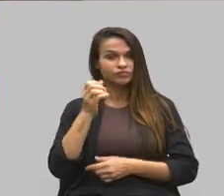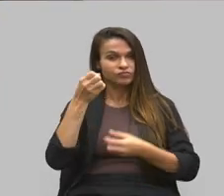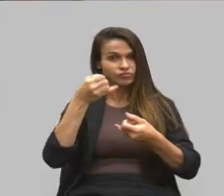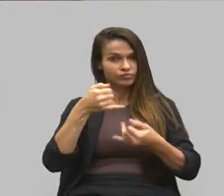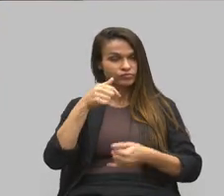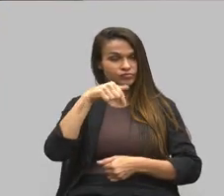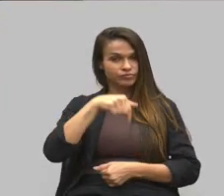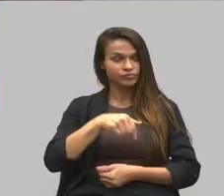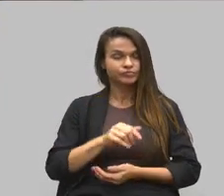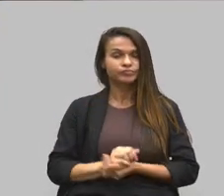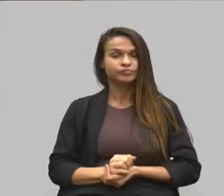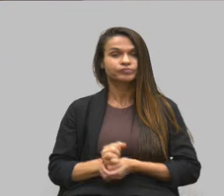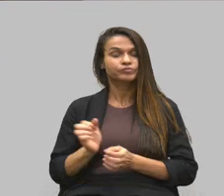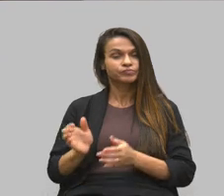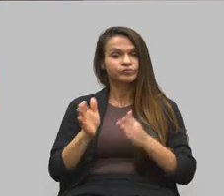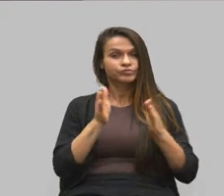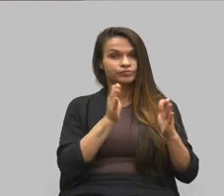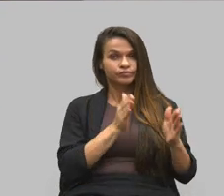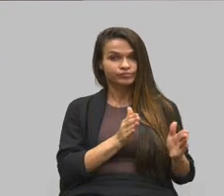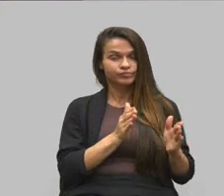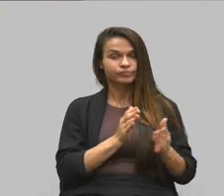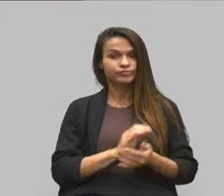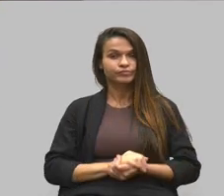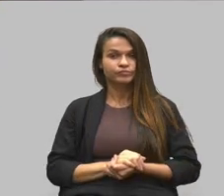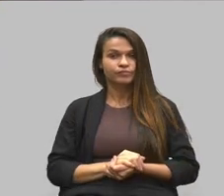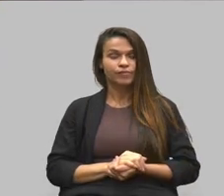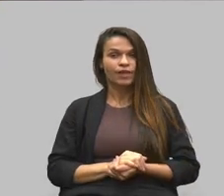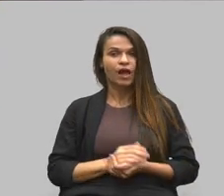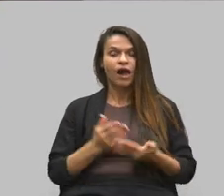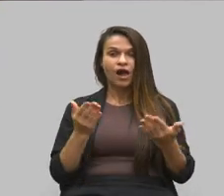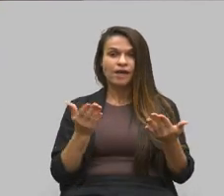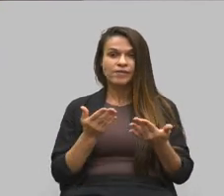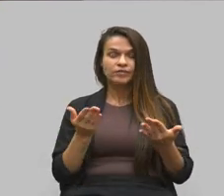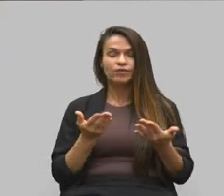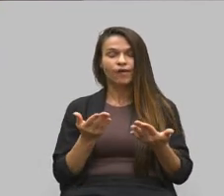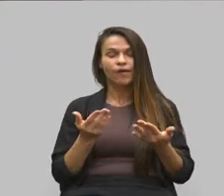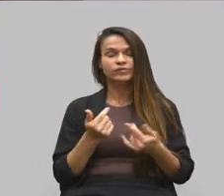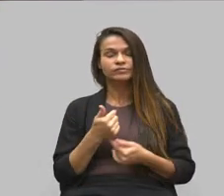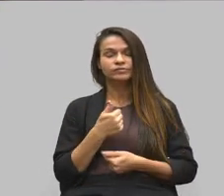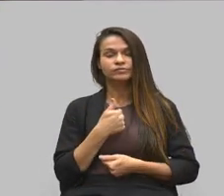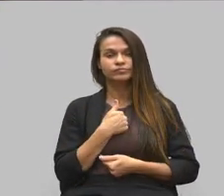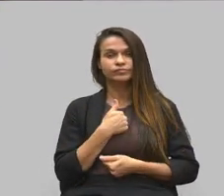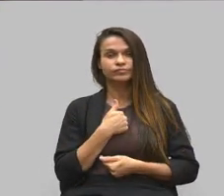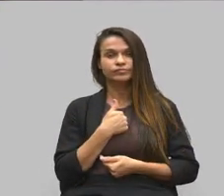passada a fase eu vou de maneira assim muito